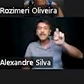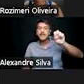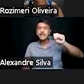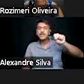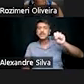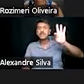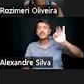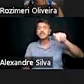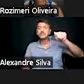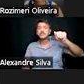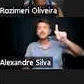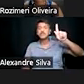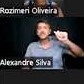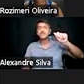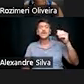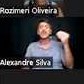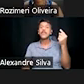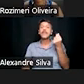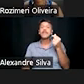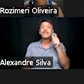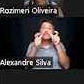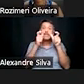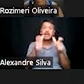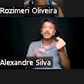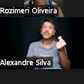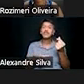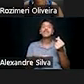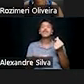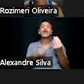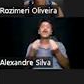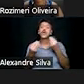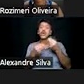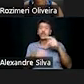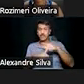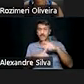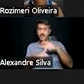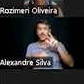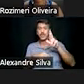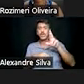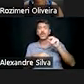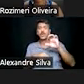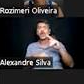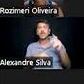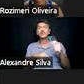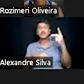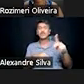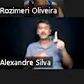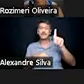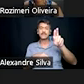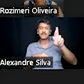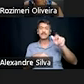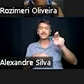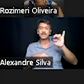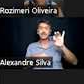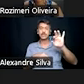formavam, por um interesse econômico, e como se formavam as rochas, como eram os corpos graníticos que ele via. E